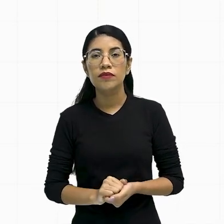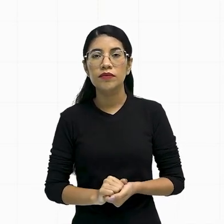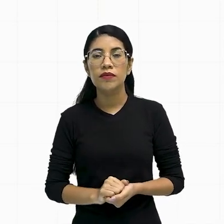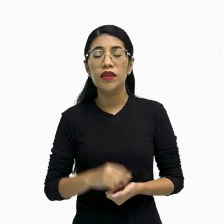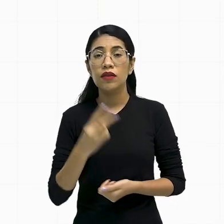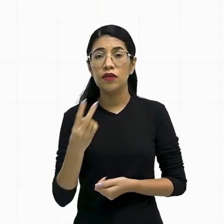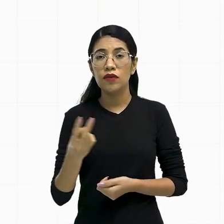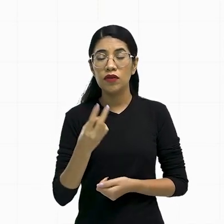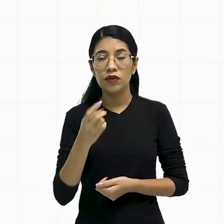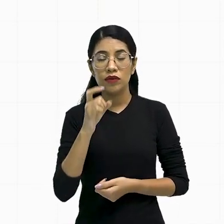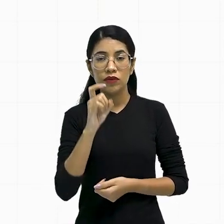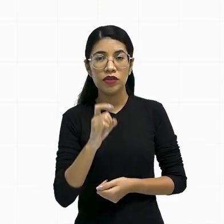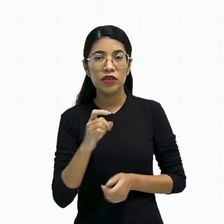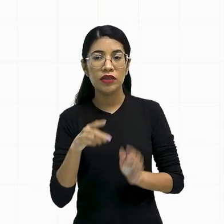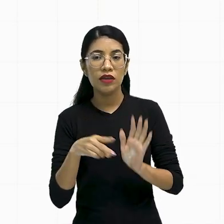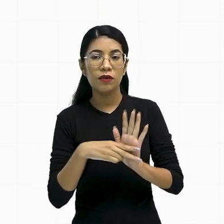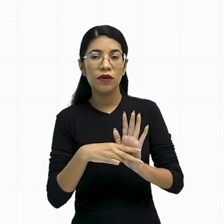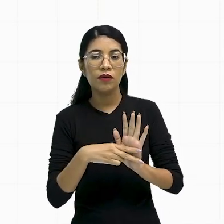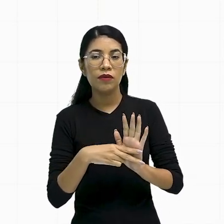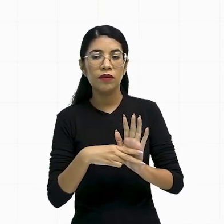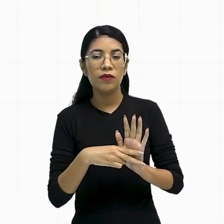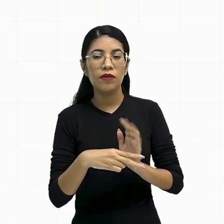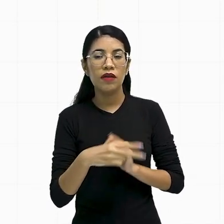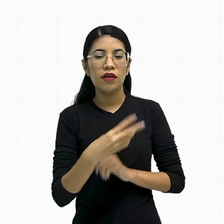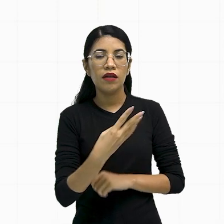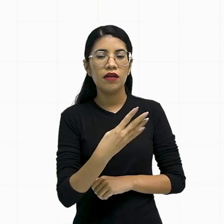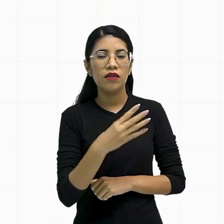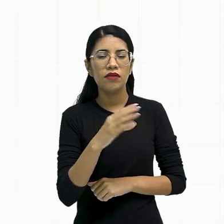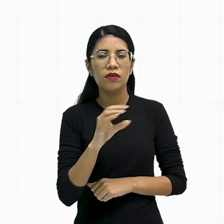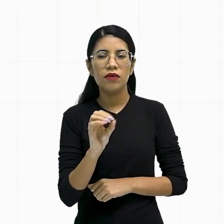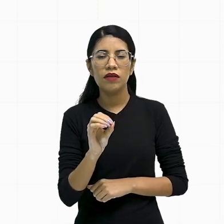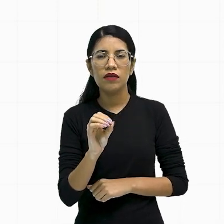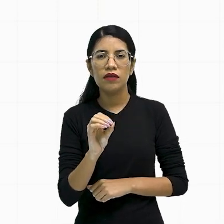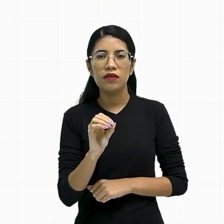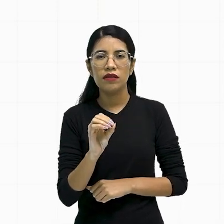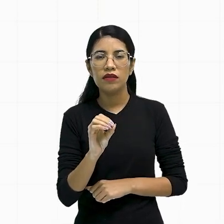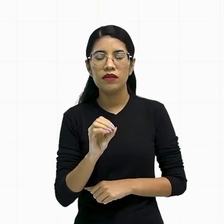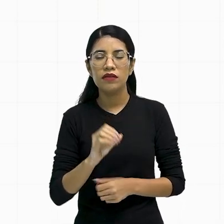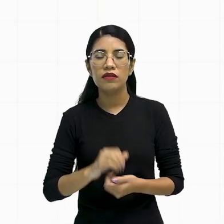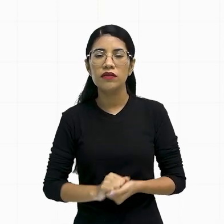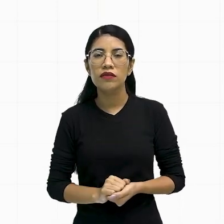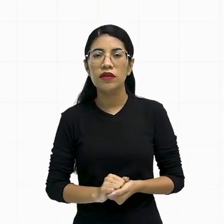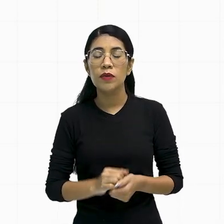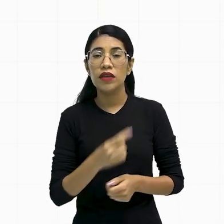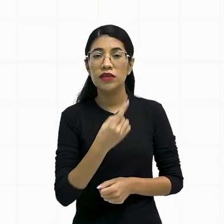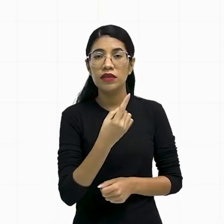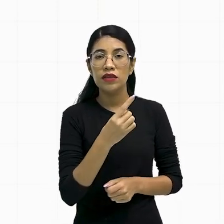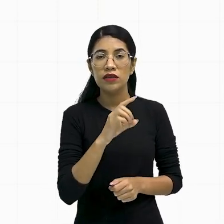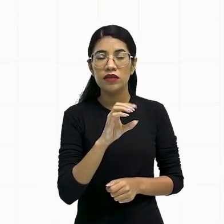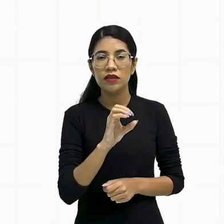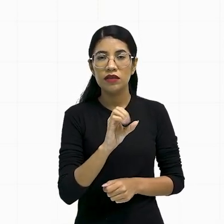x é igual a 40, certo? Porque eu vou pegar 180 e vou